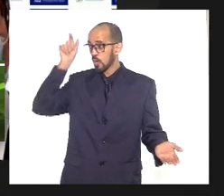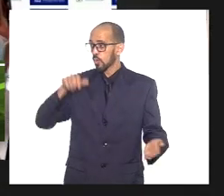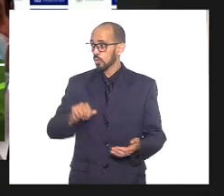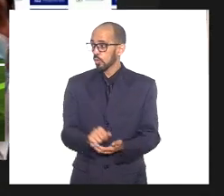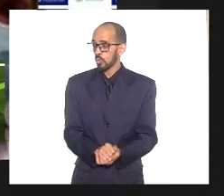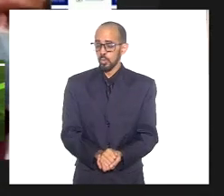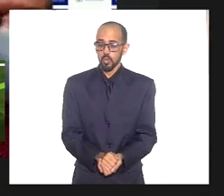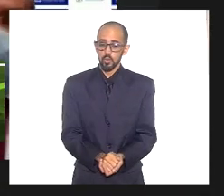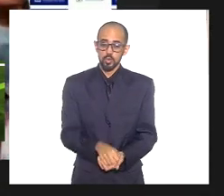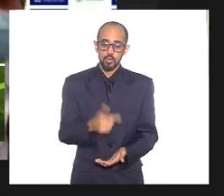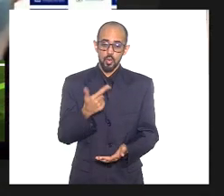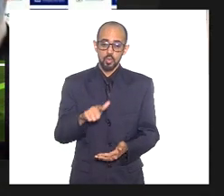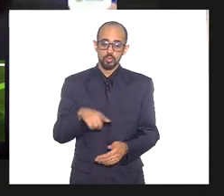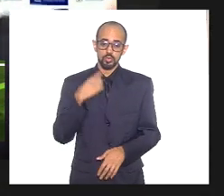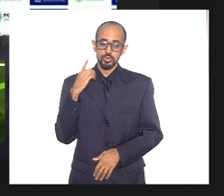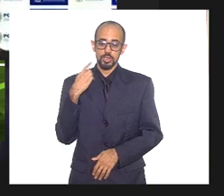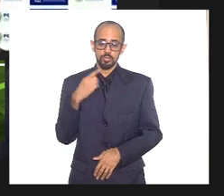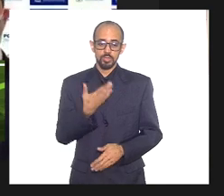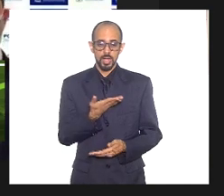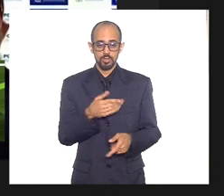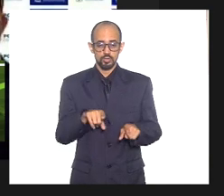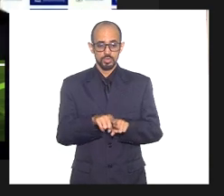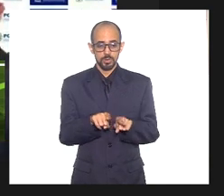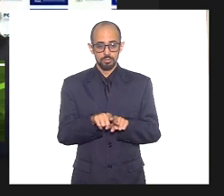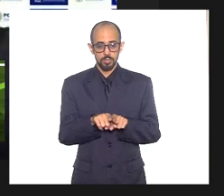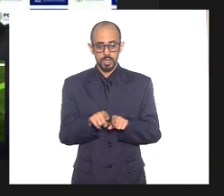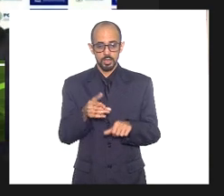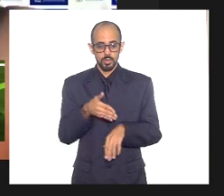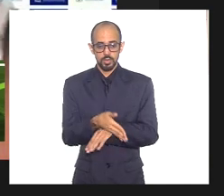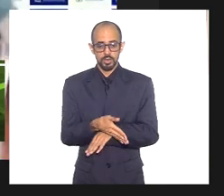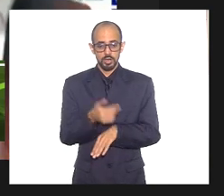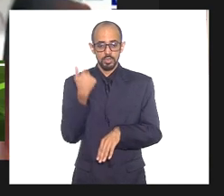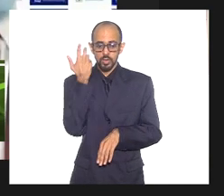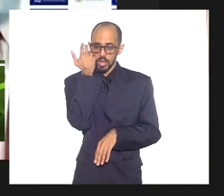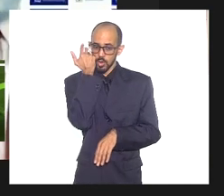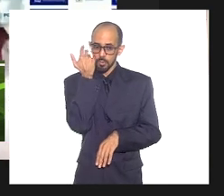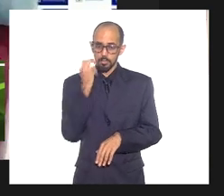outros deputados estão se conectando, deputado Leomar Coelho.